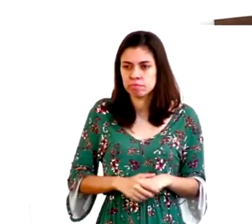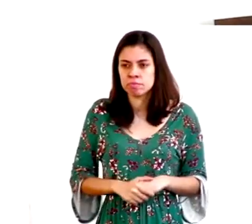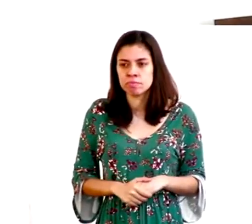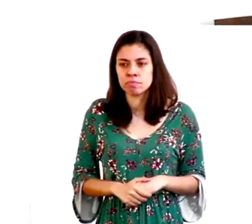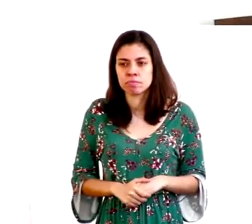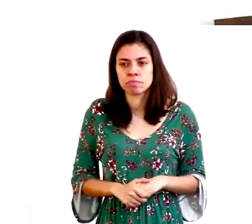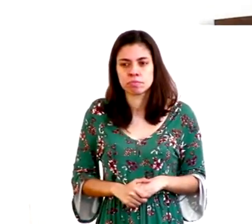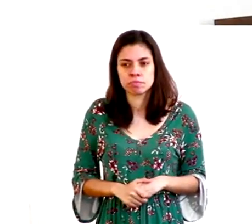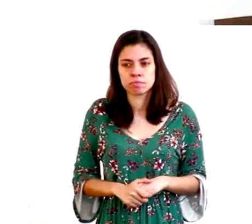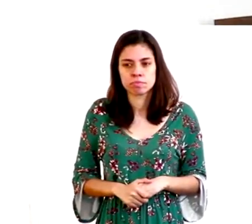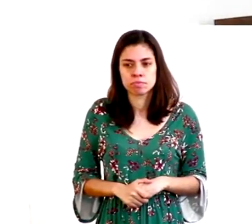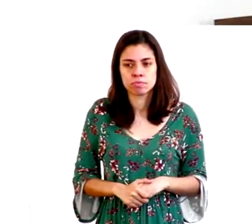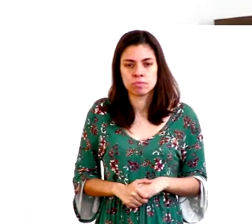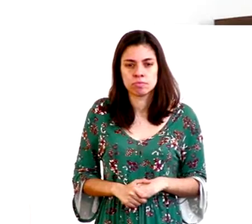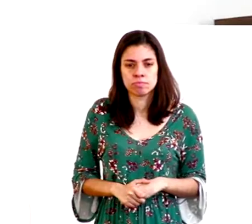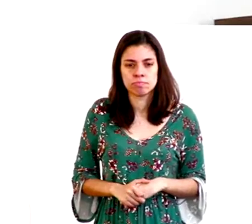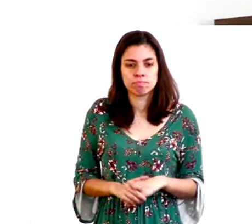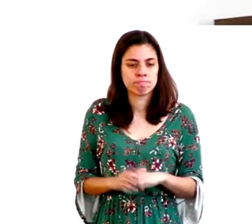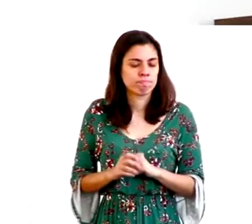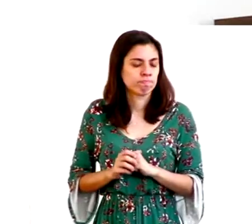ainda não se concretizaram.